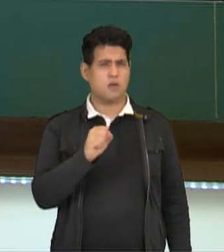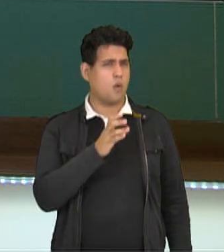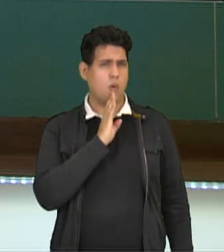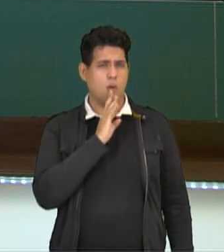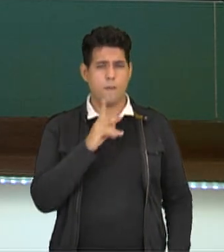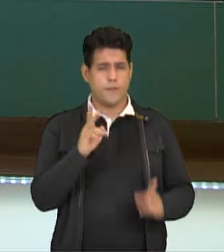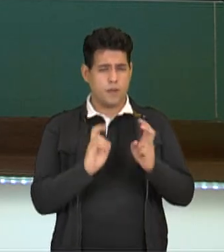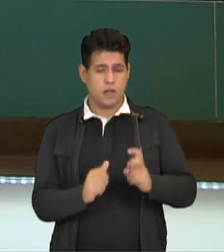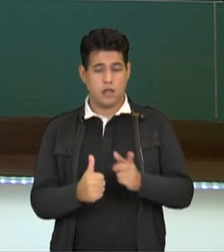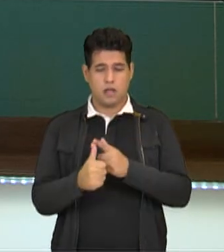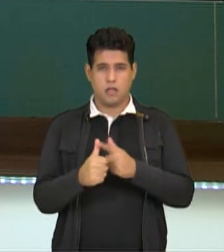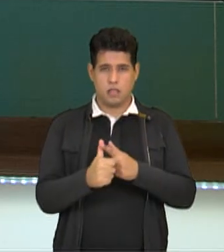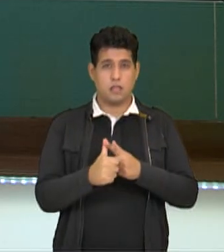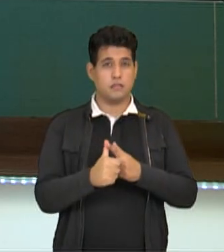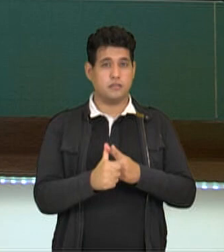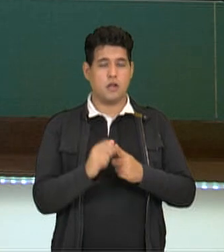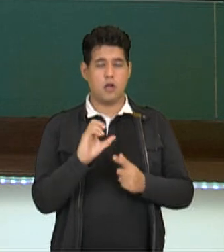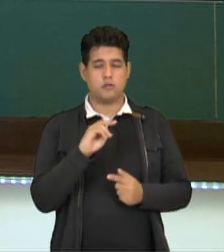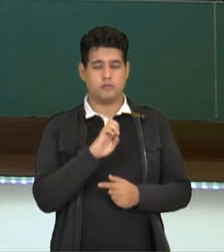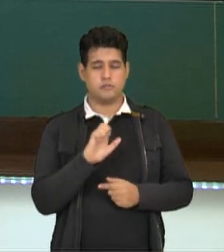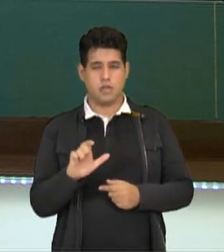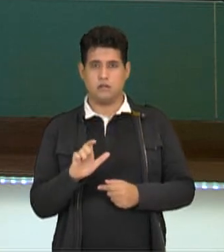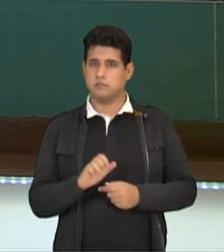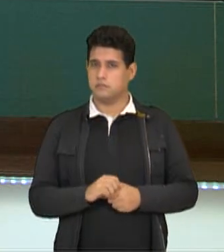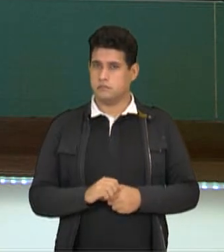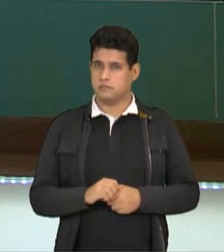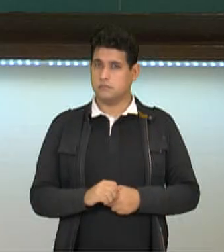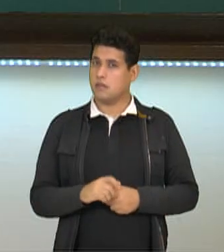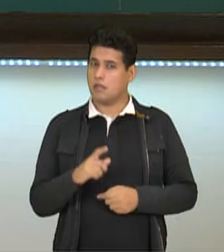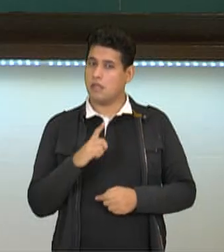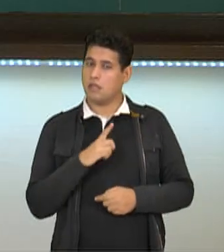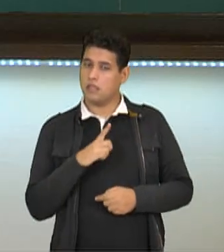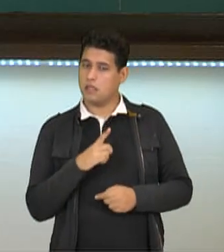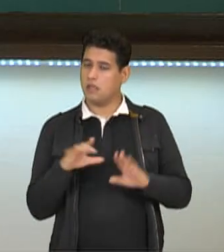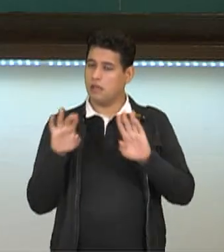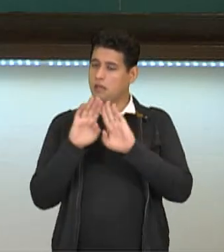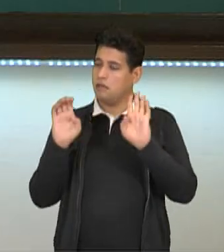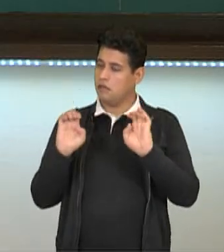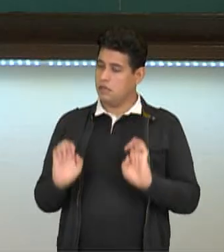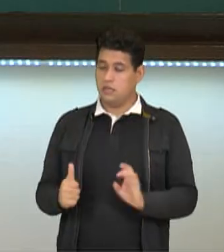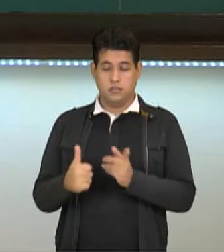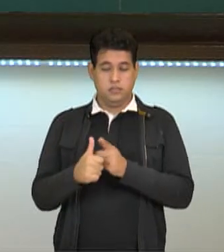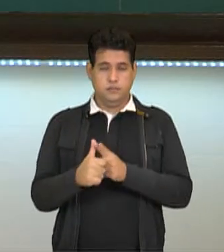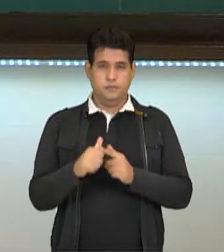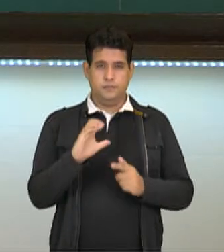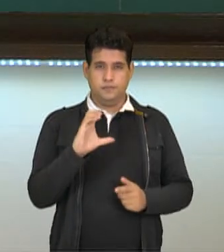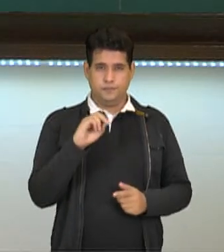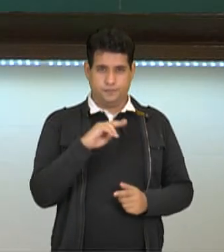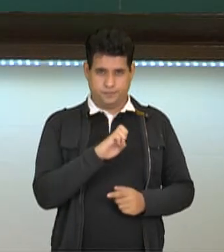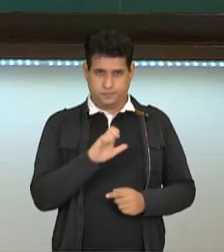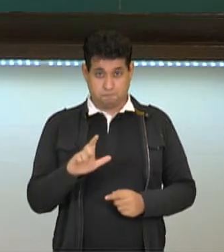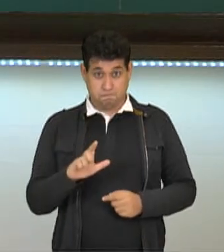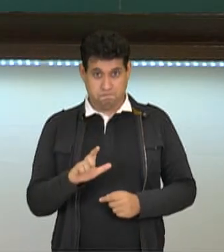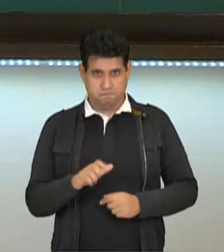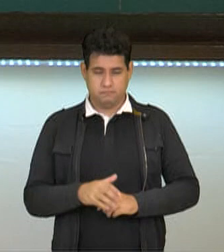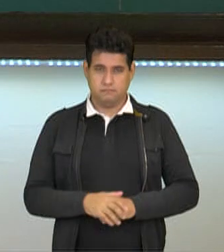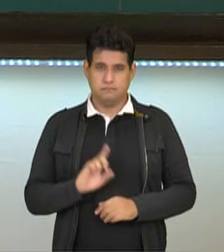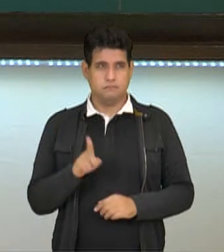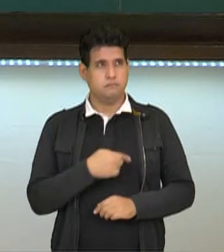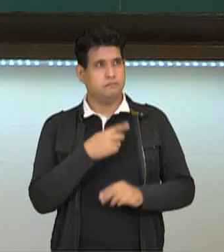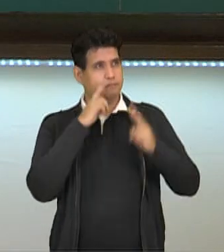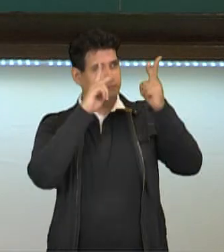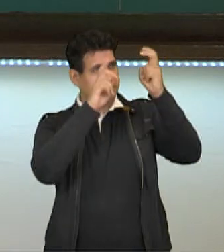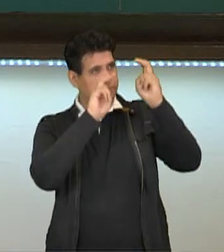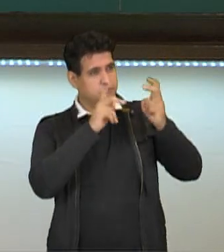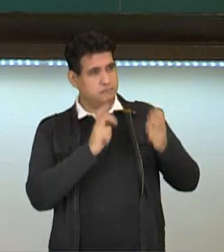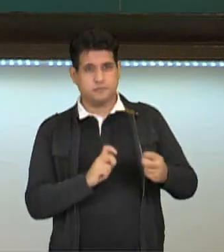frases na primeira condicional, se ela está ou não estruturada na primeira condicional? Bom, nós vamos ver tudo